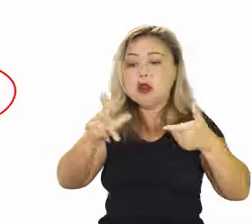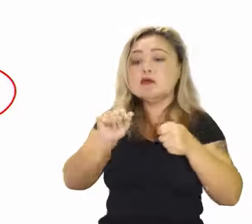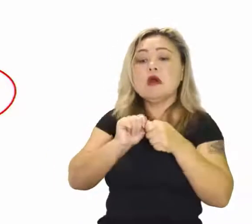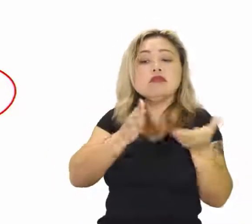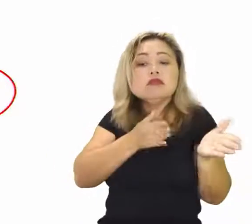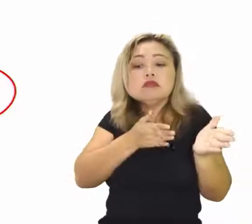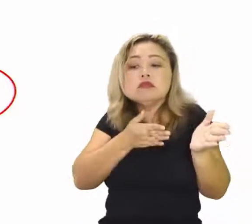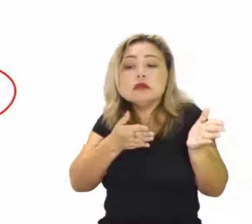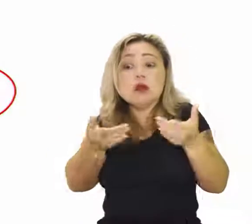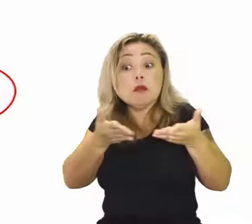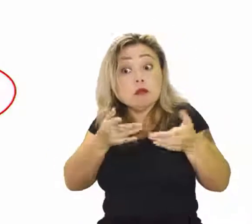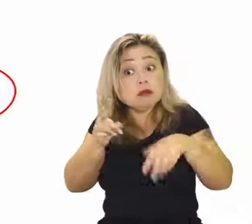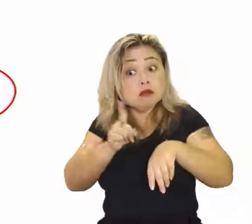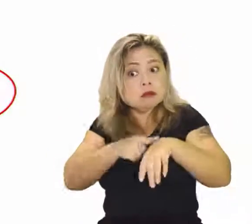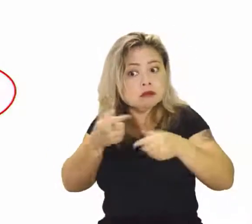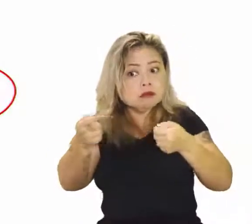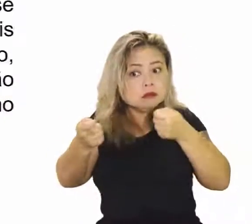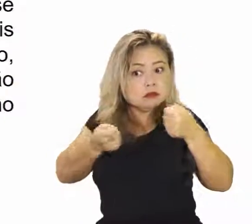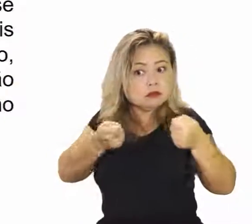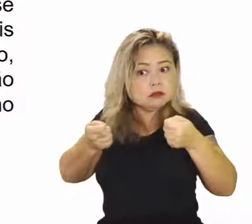estão sendo controlados.